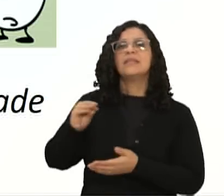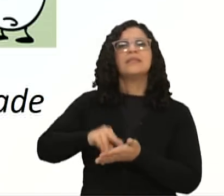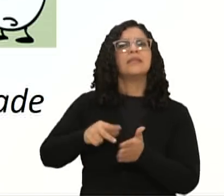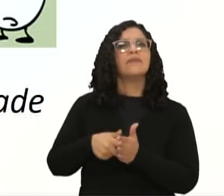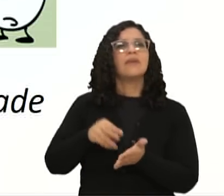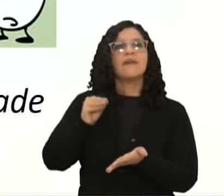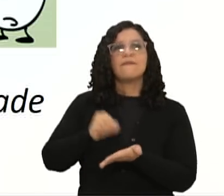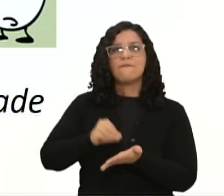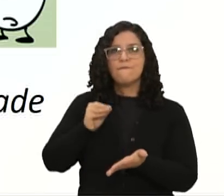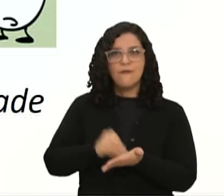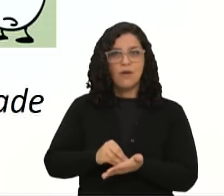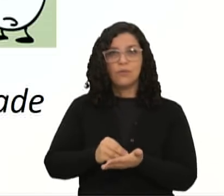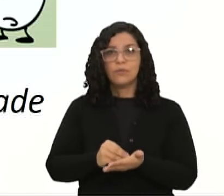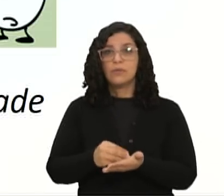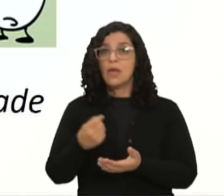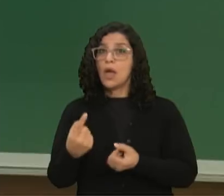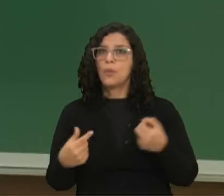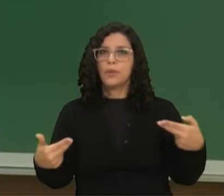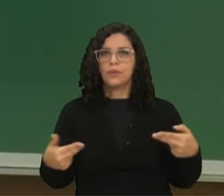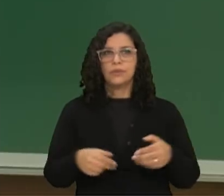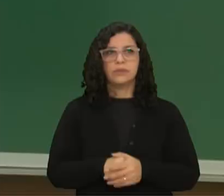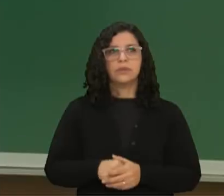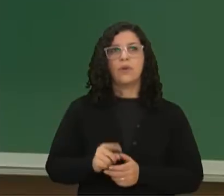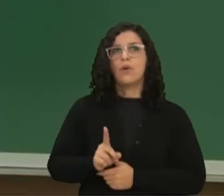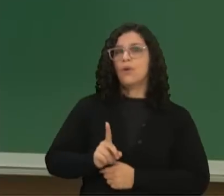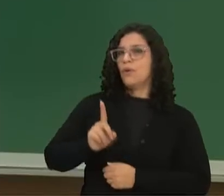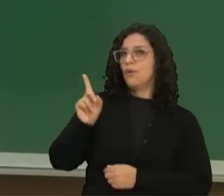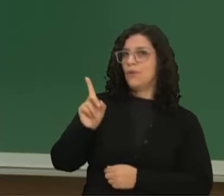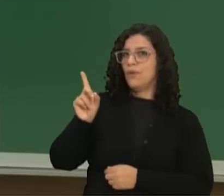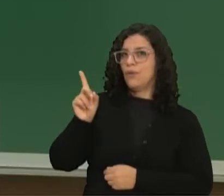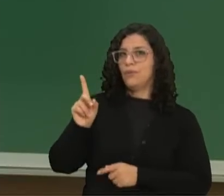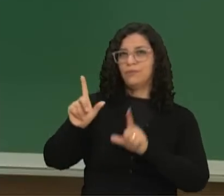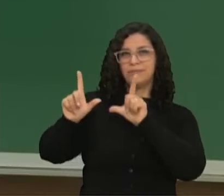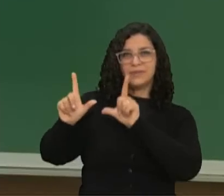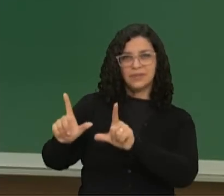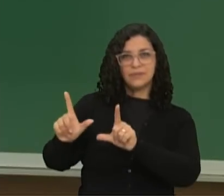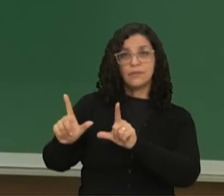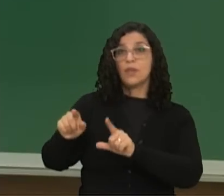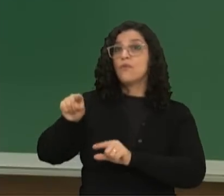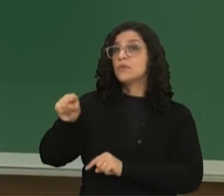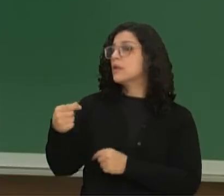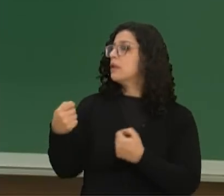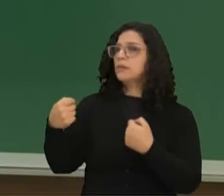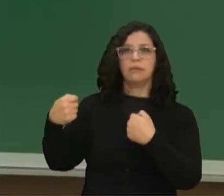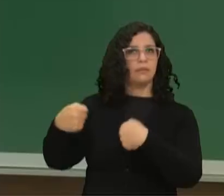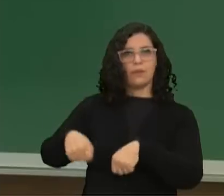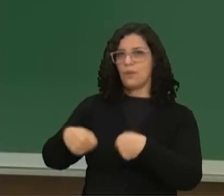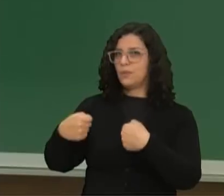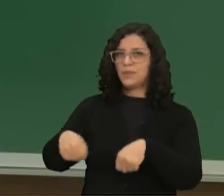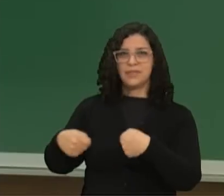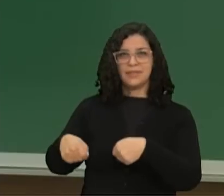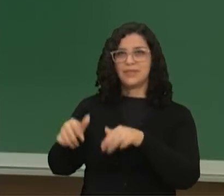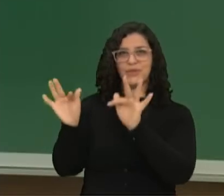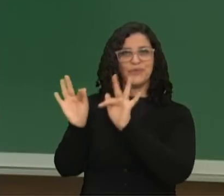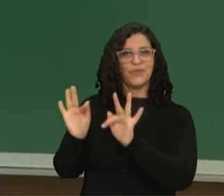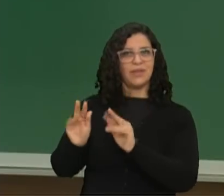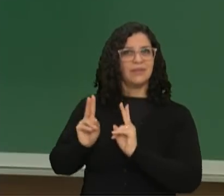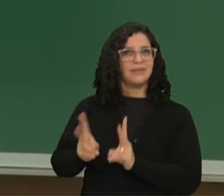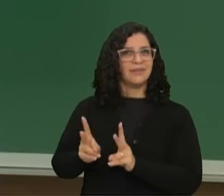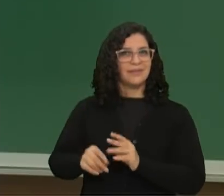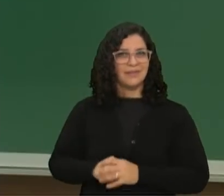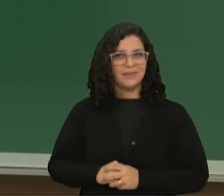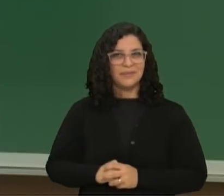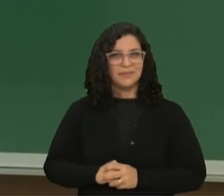falar de ausência de necessidade. Olha o exemplo lá da tirinha. You don't have to be happy. Ó, você não precisa